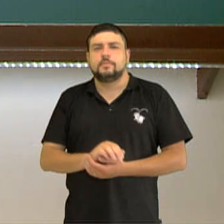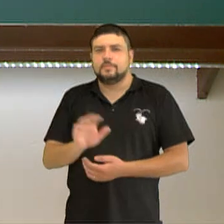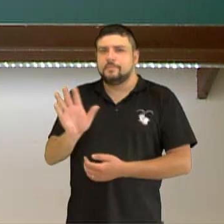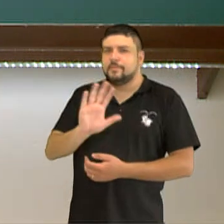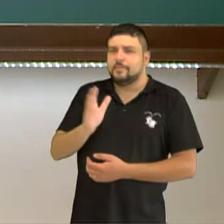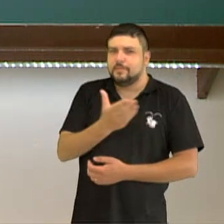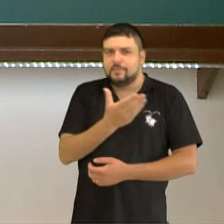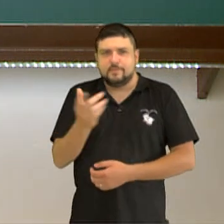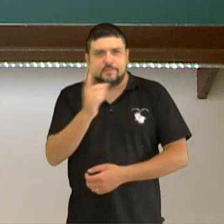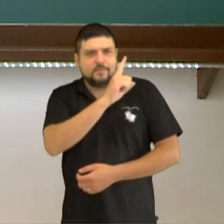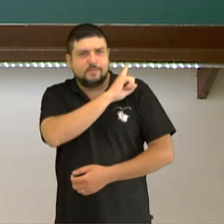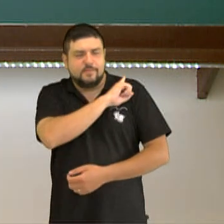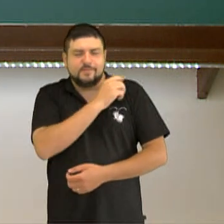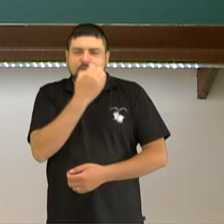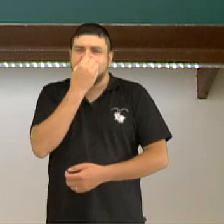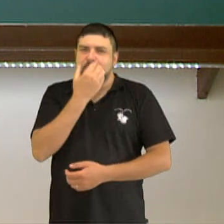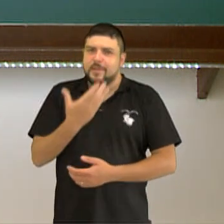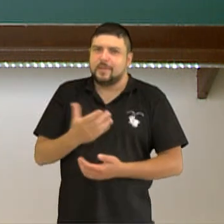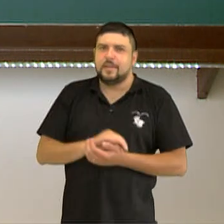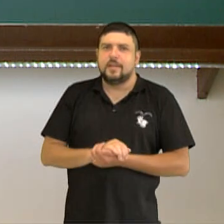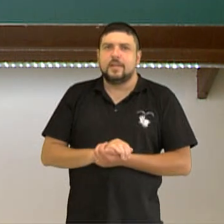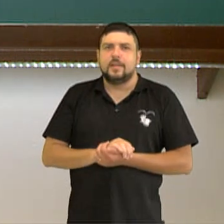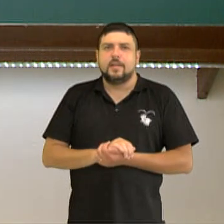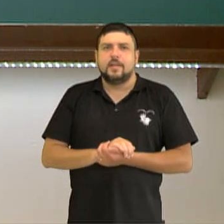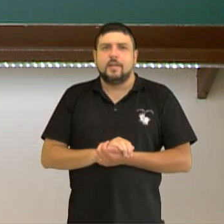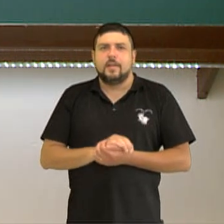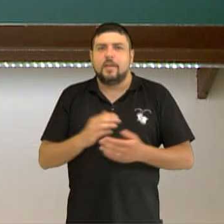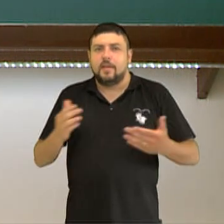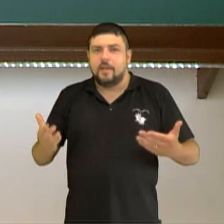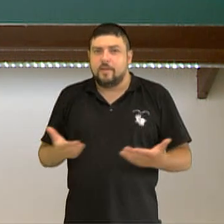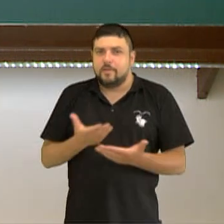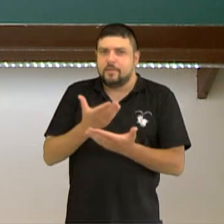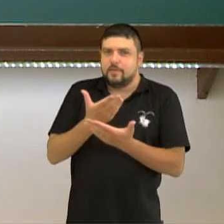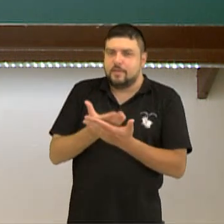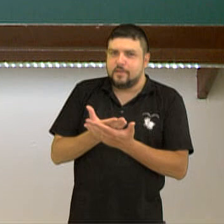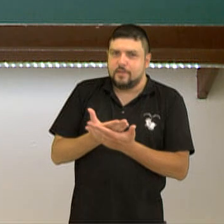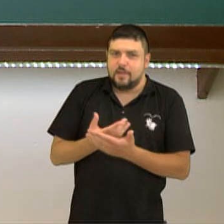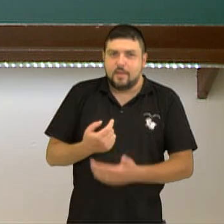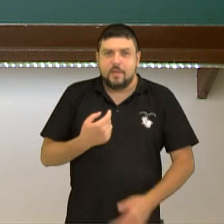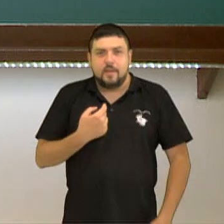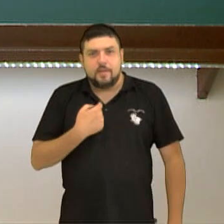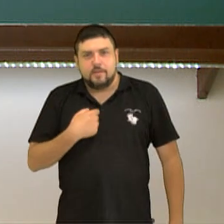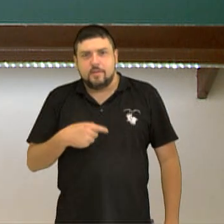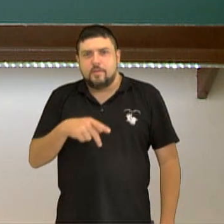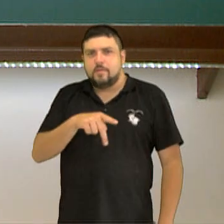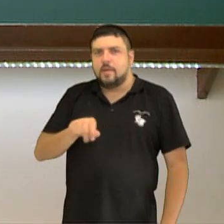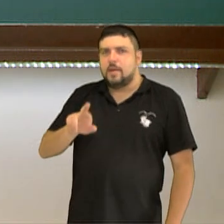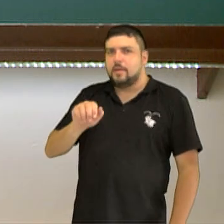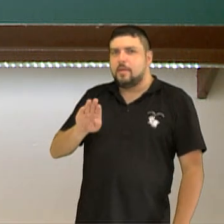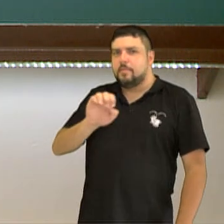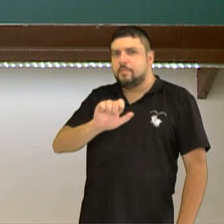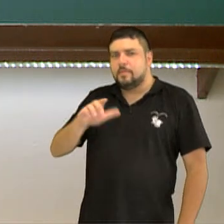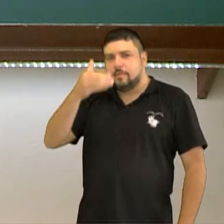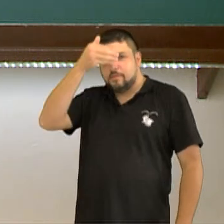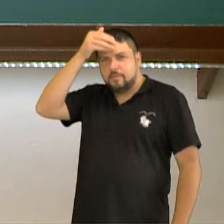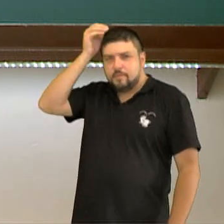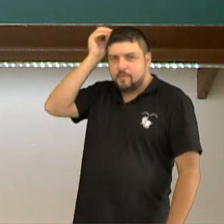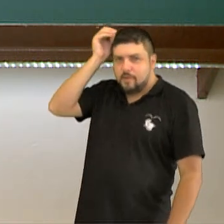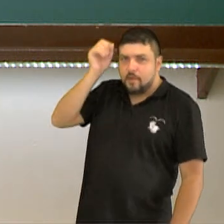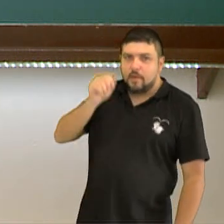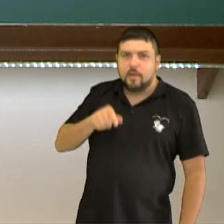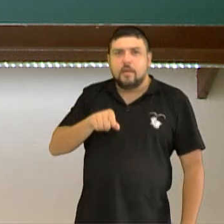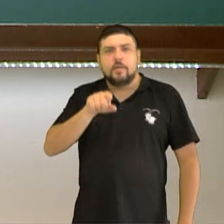Olá, galera da primeira série, tudo bem com vocês? Nesta aula, eu, a professora Arabel, você em